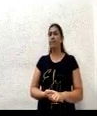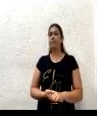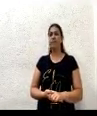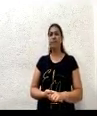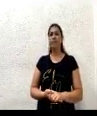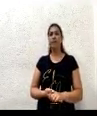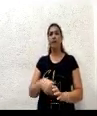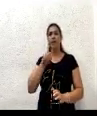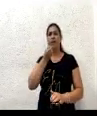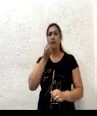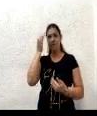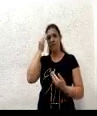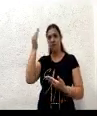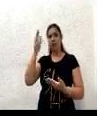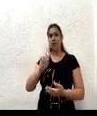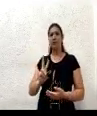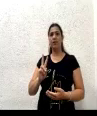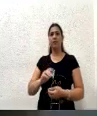Obrigado, vereadora.